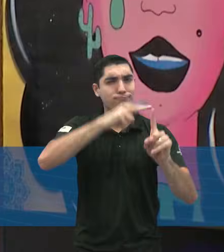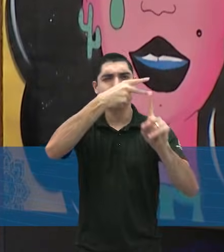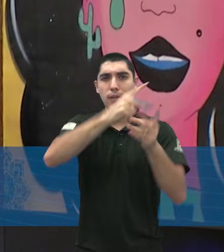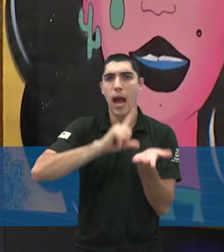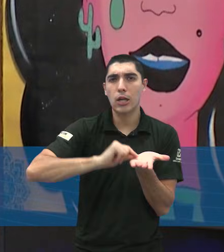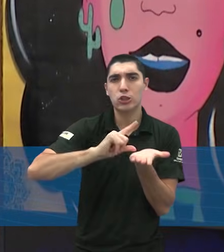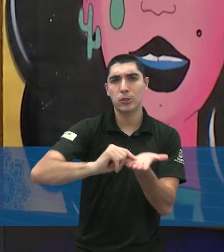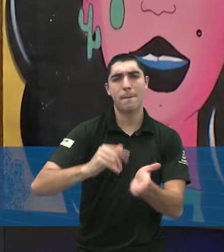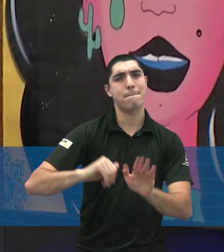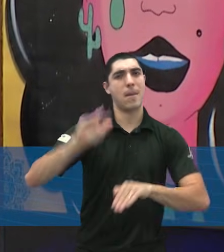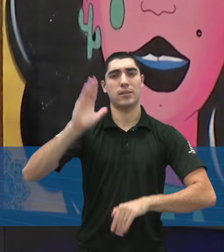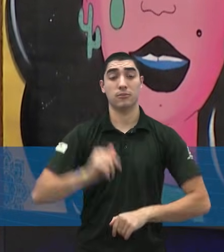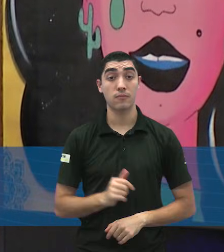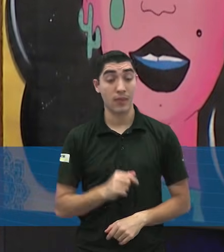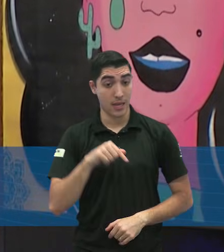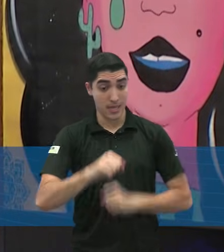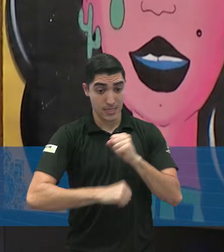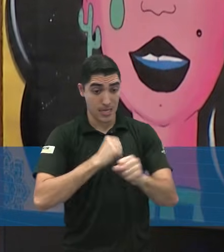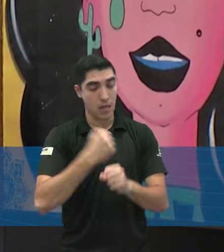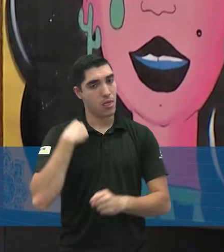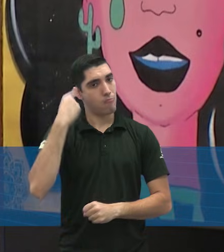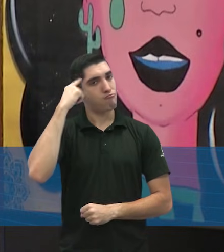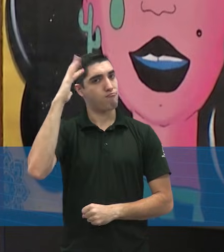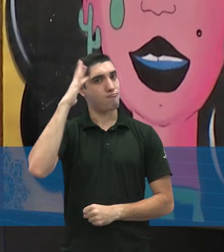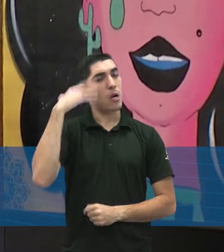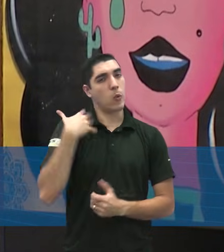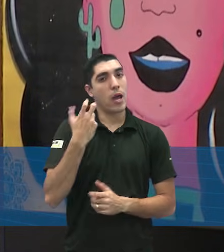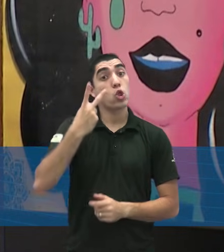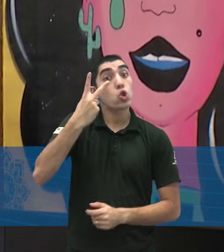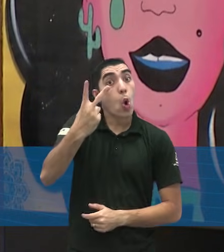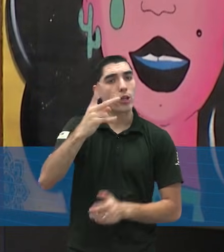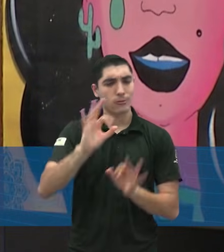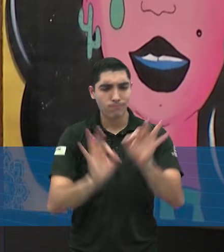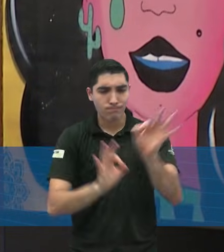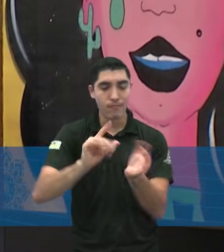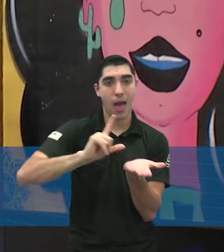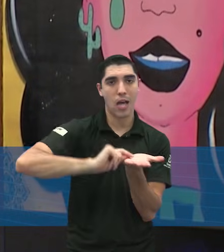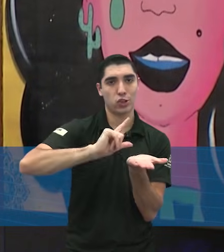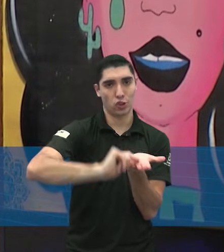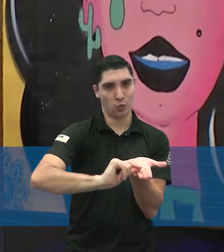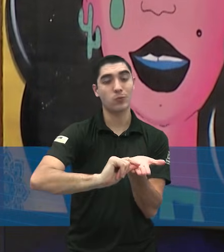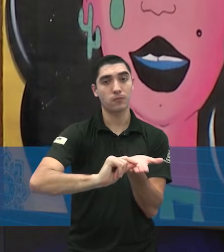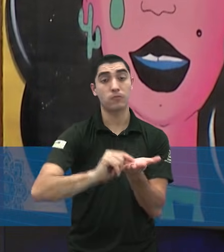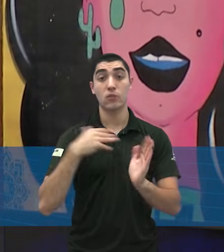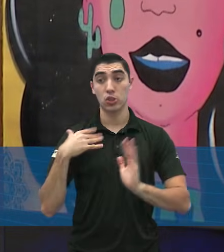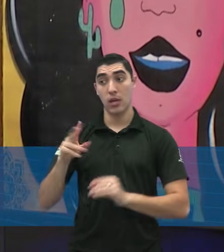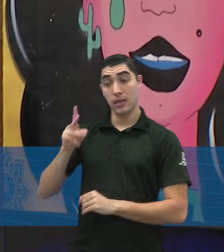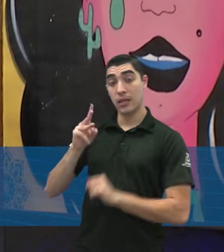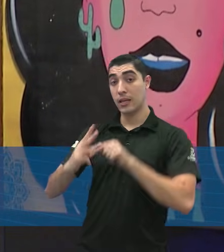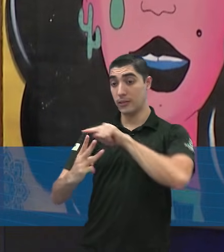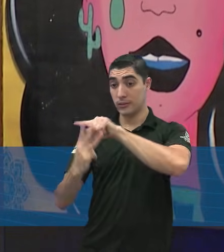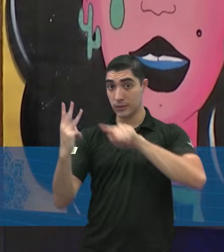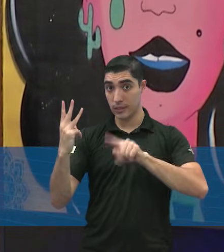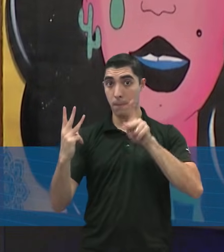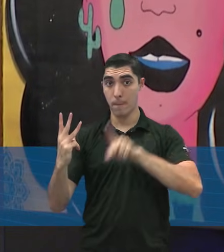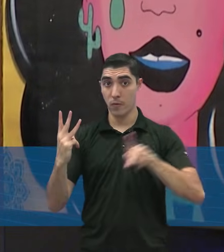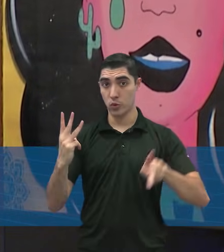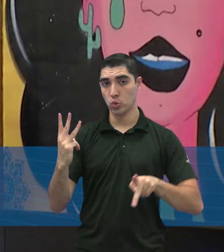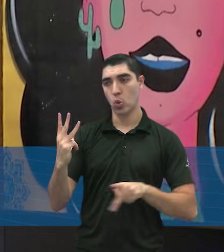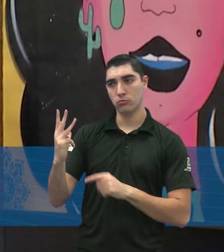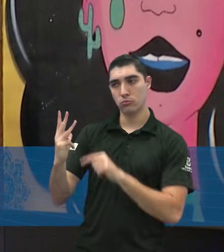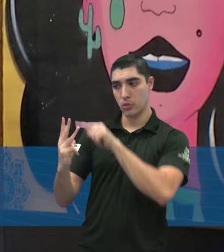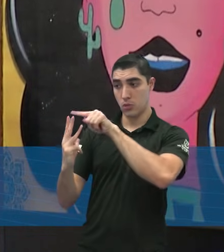artigos. Para esse ano, eu me propus a fazer 2 artigos. Então, eu peguei 3 orientadores.